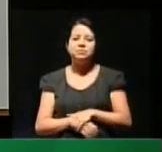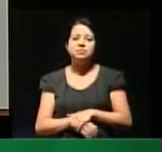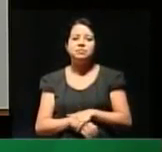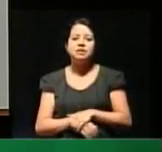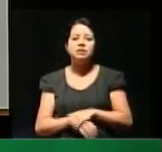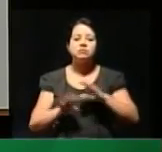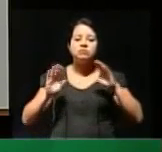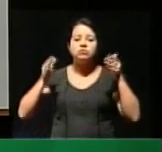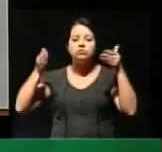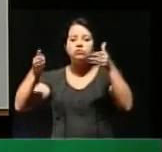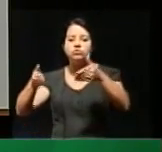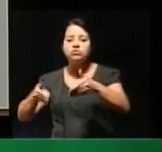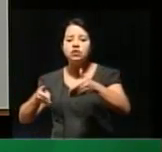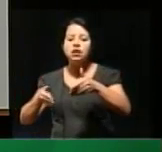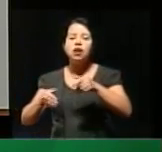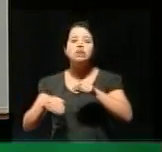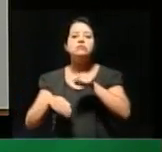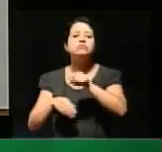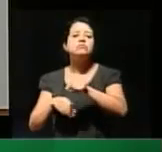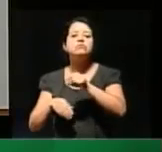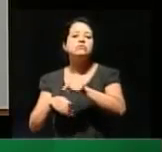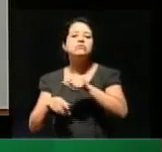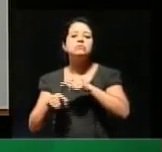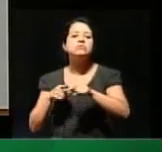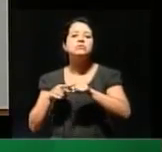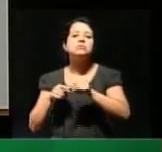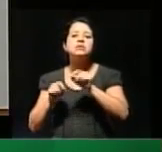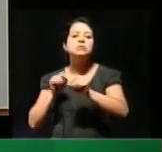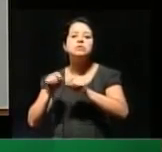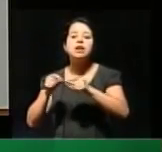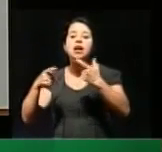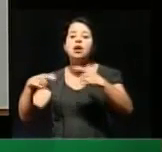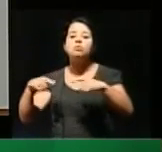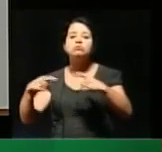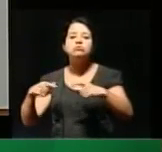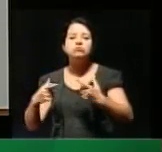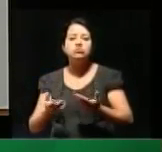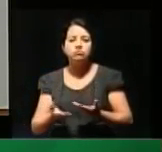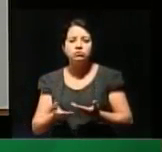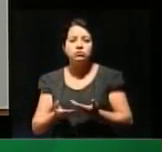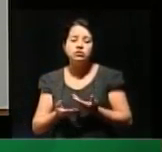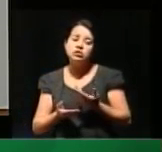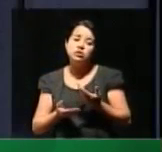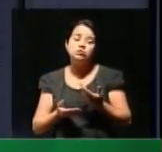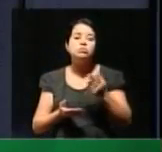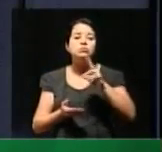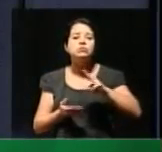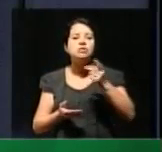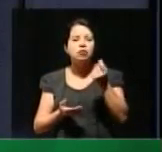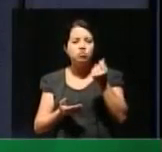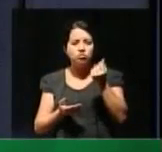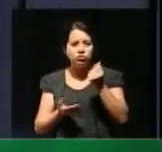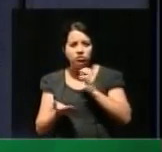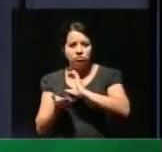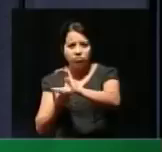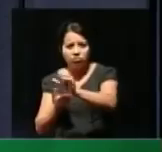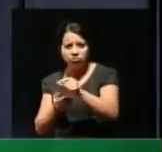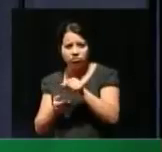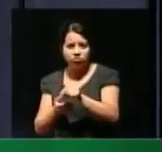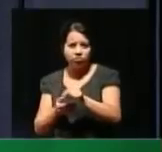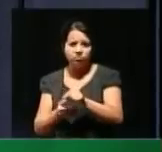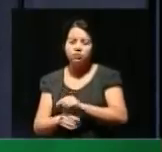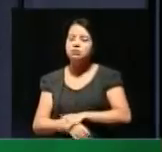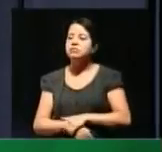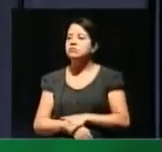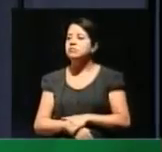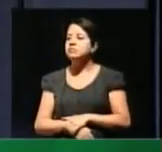focado naquilo que onde a epidemia está se concentrando de forma mais inteligente. Tem que usar o dinheiro melhor. Próximo.